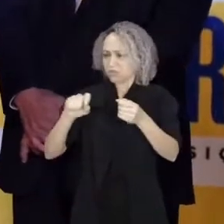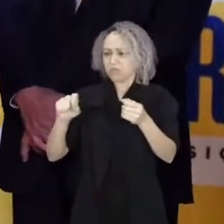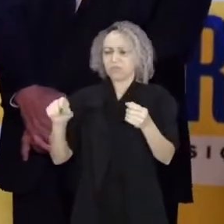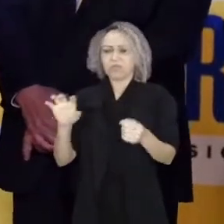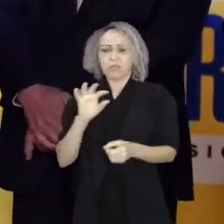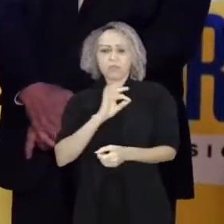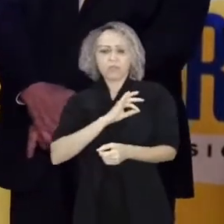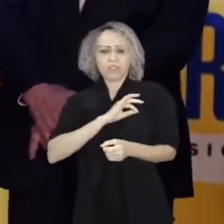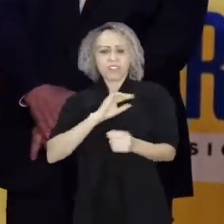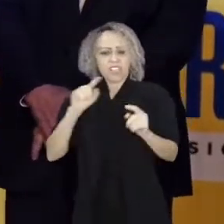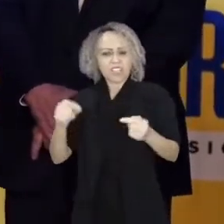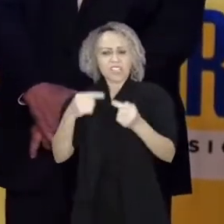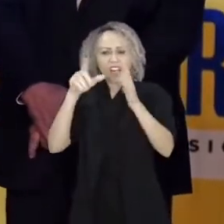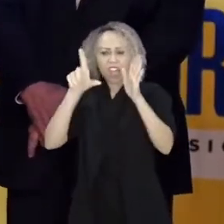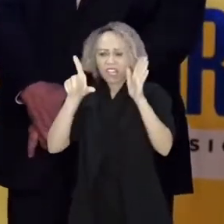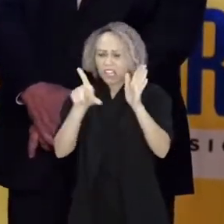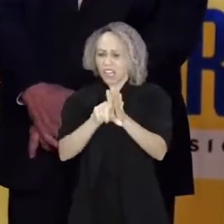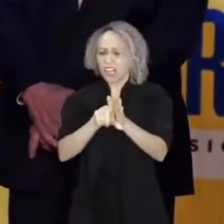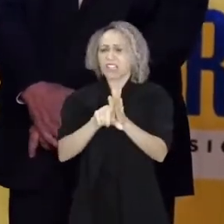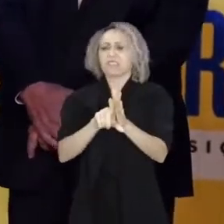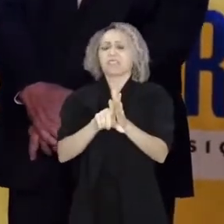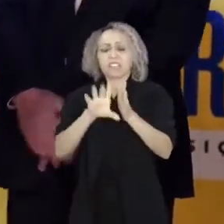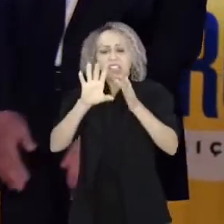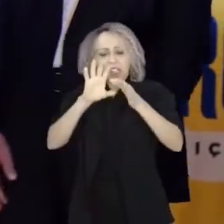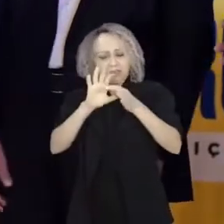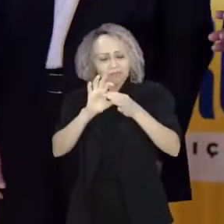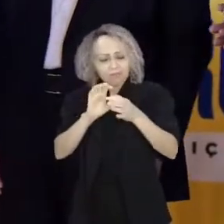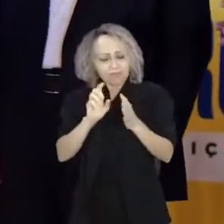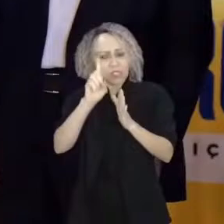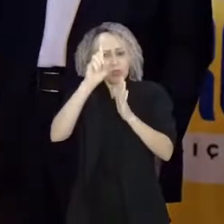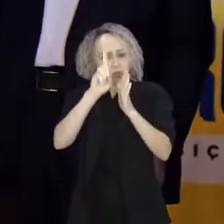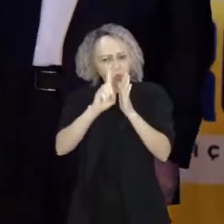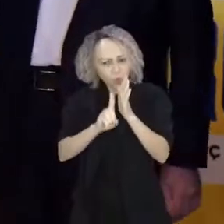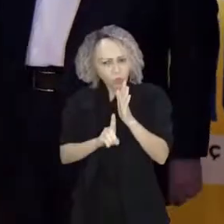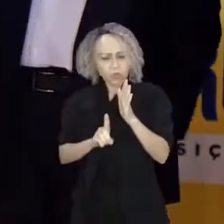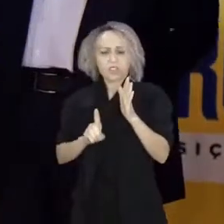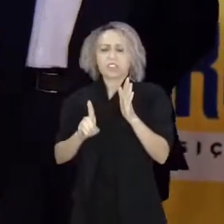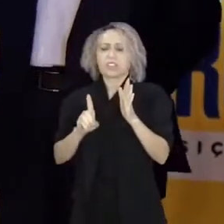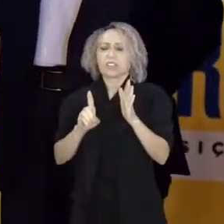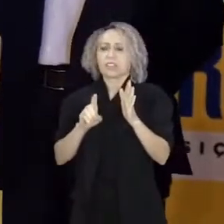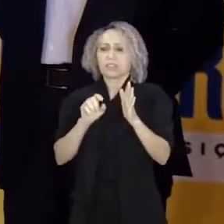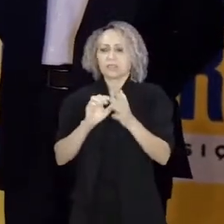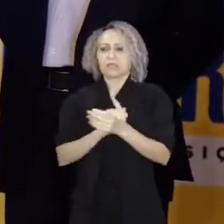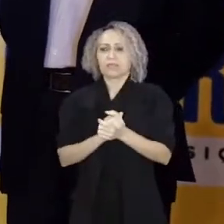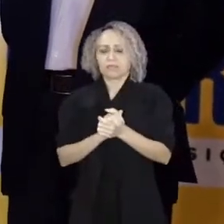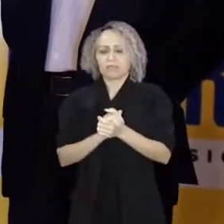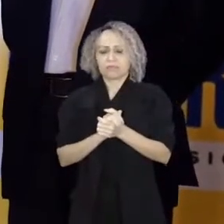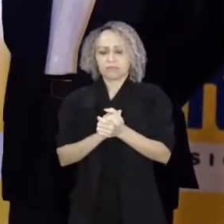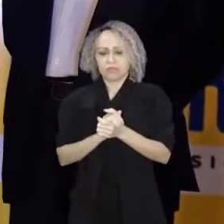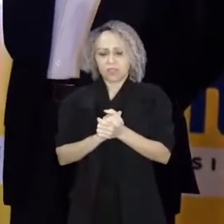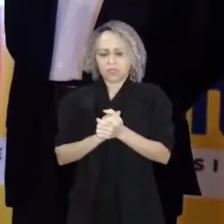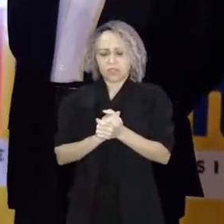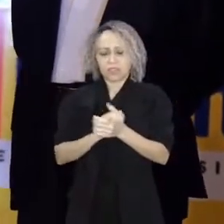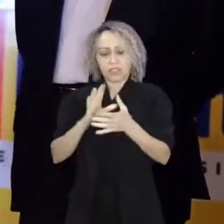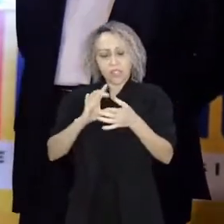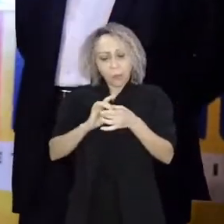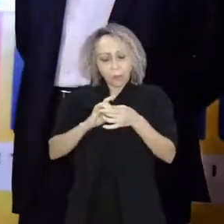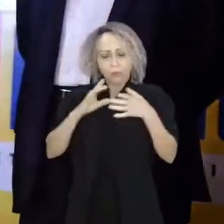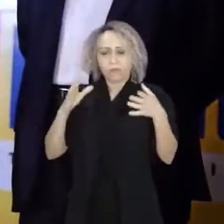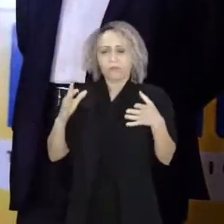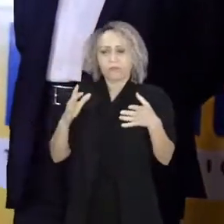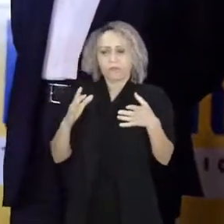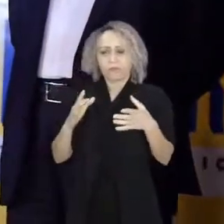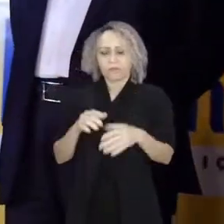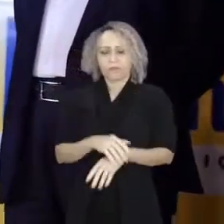a razão pela qual o presidente Lula autorizou que eu seguisse, prosseguisse com essa indicação do delegado Andrei.